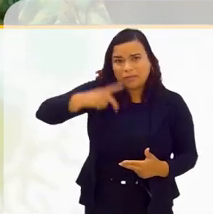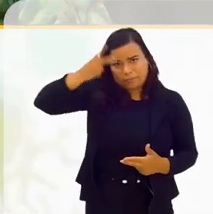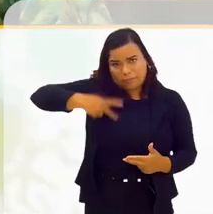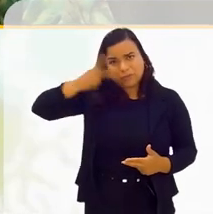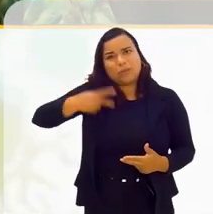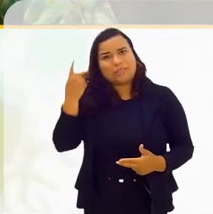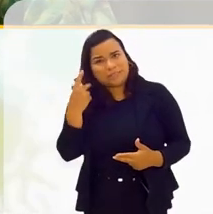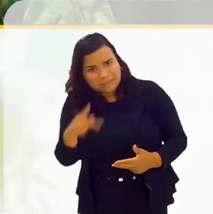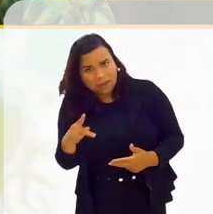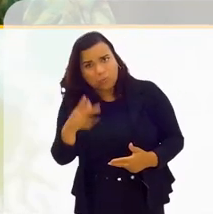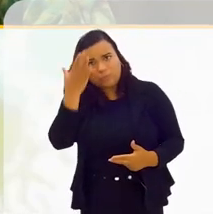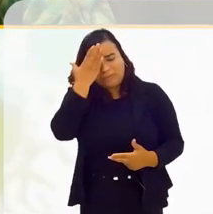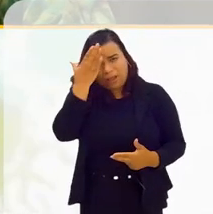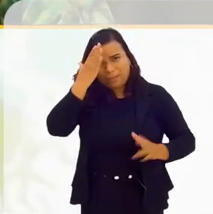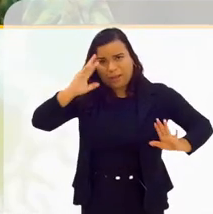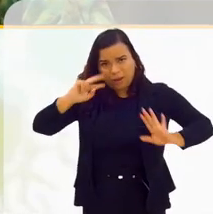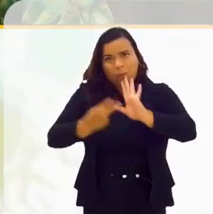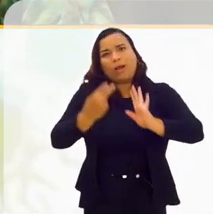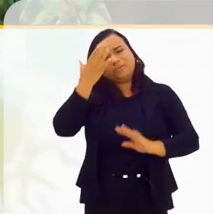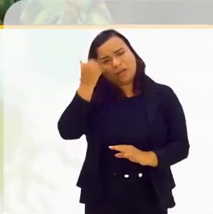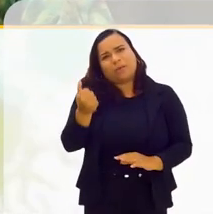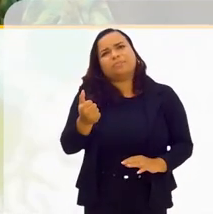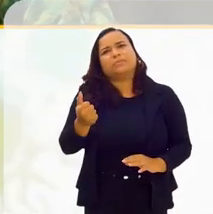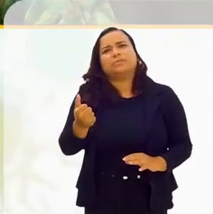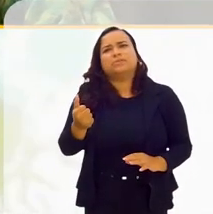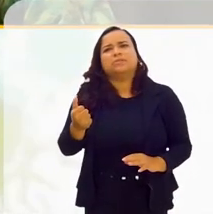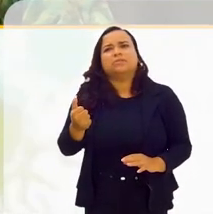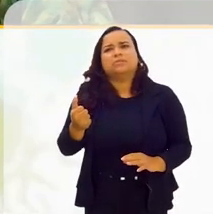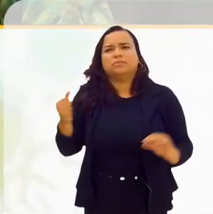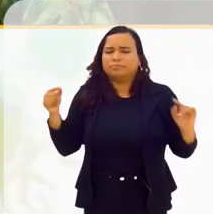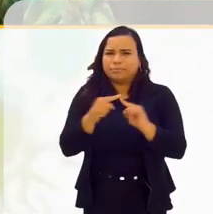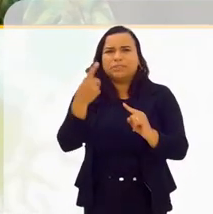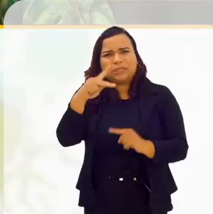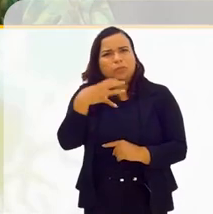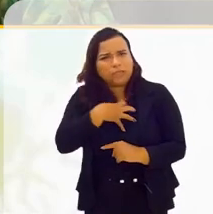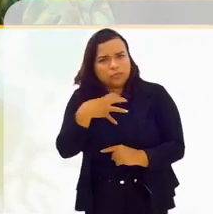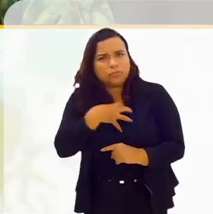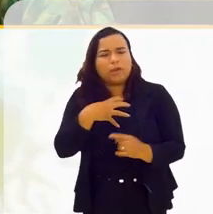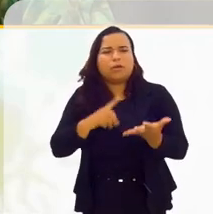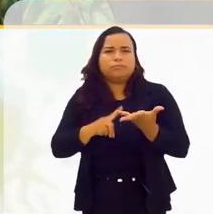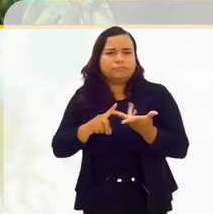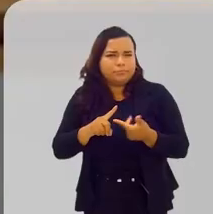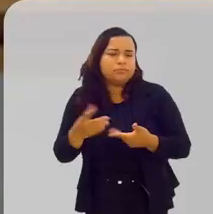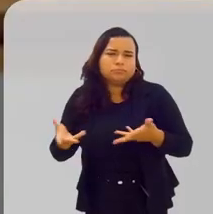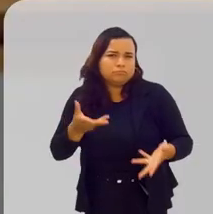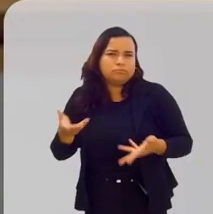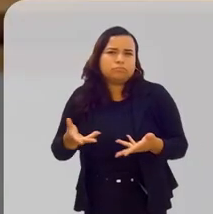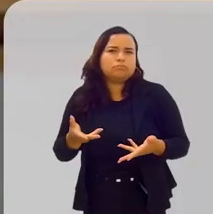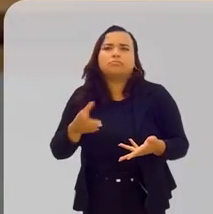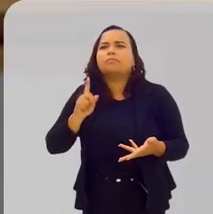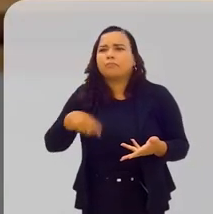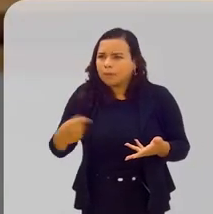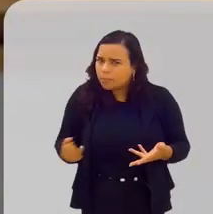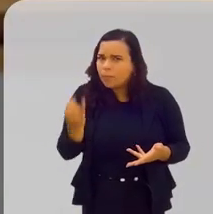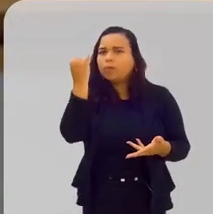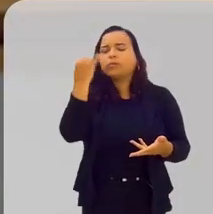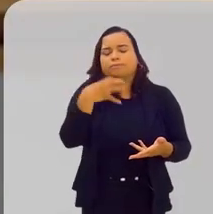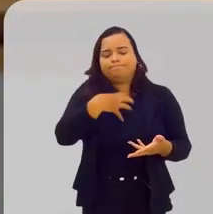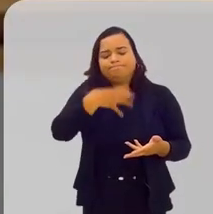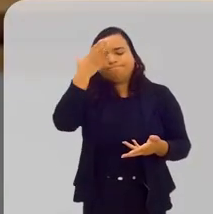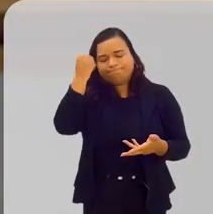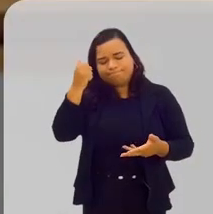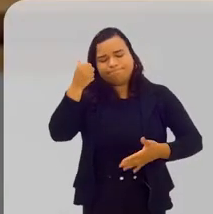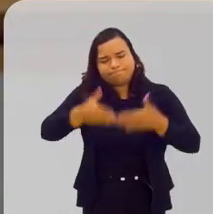paciência com você e você reconhece isso como esse sentimento enfim como algo